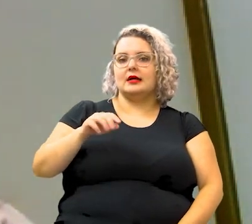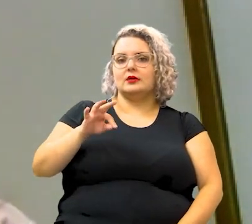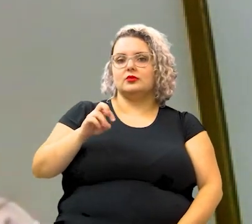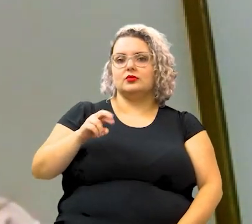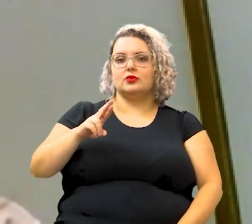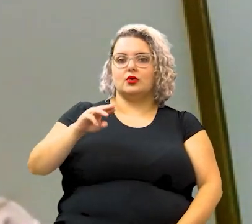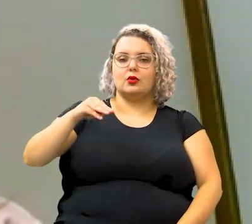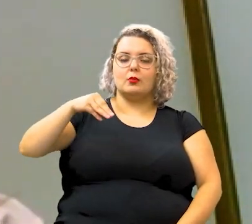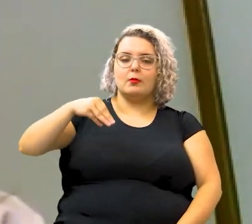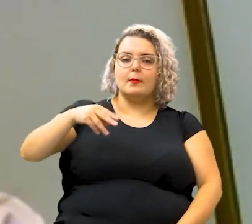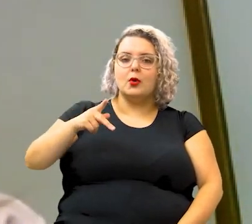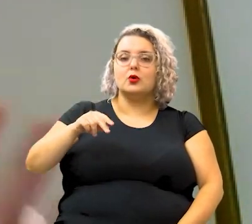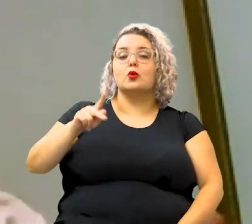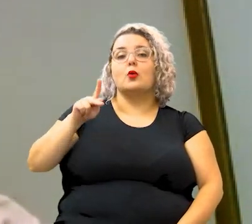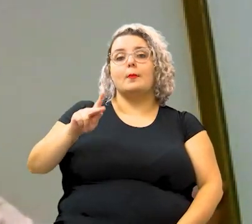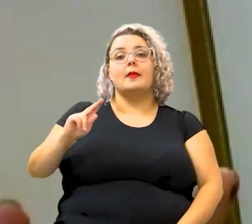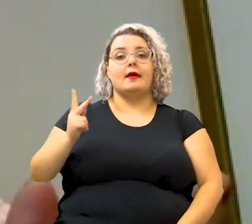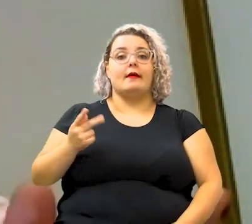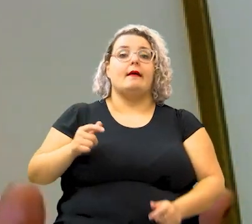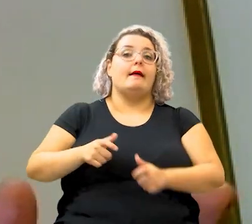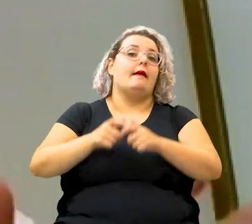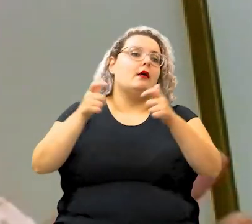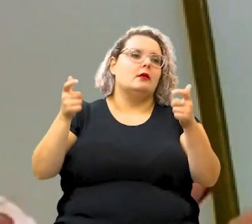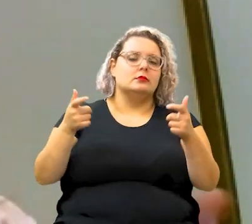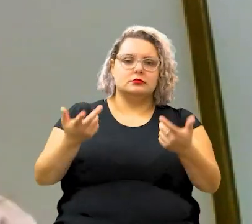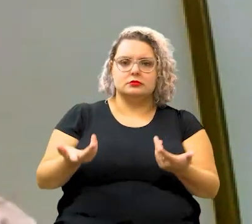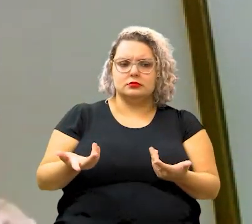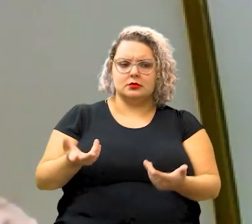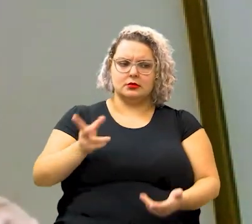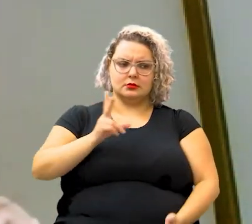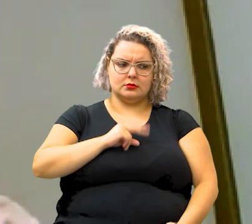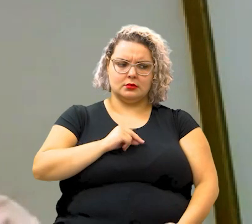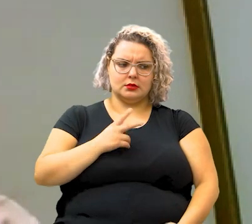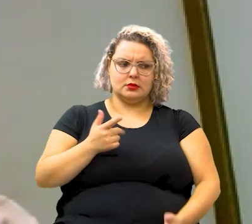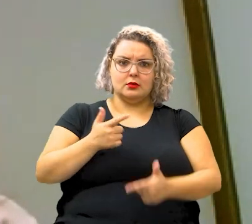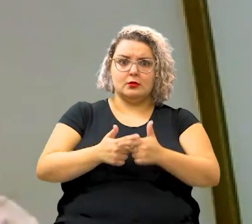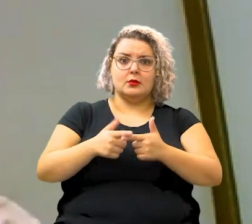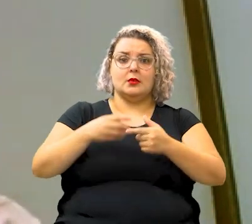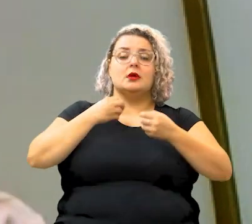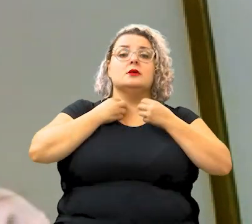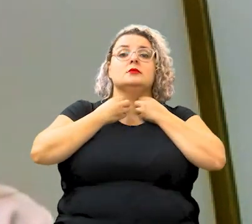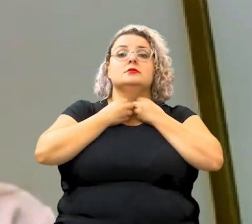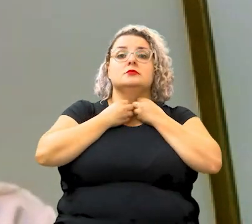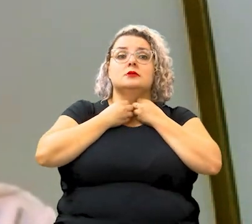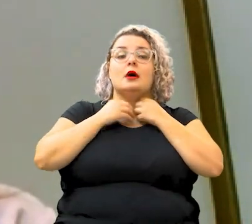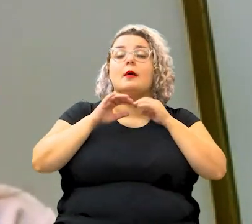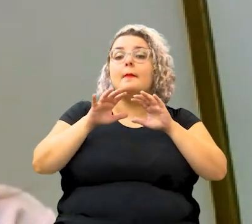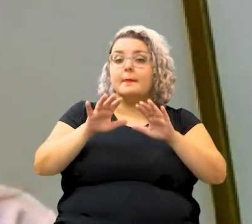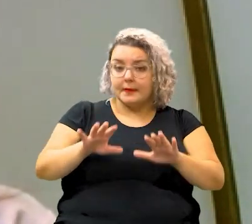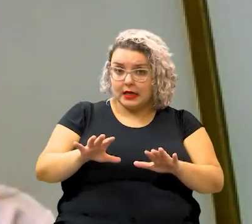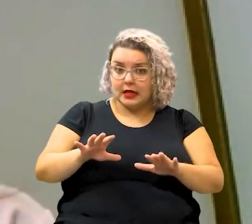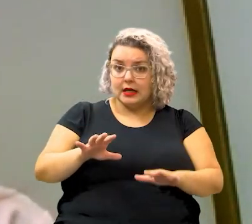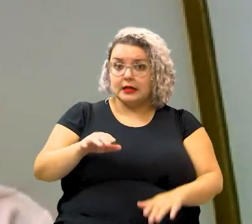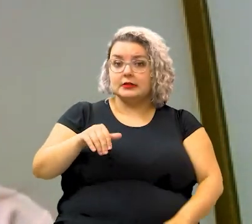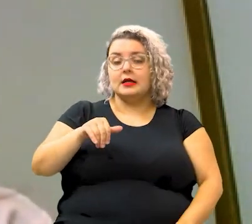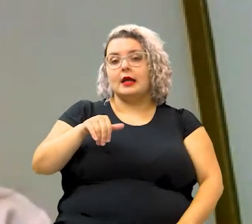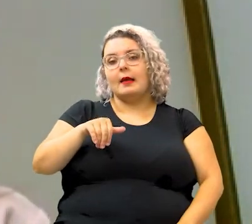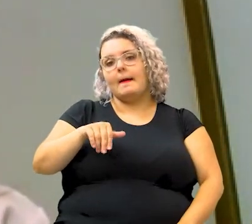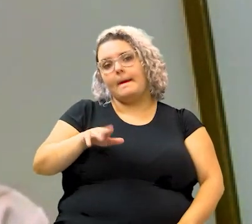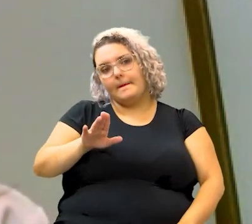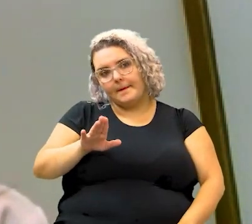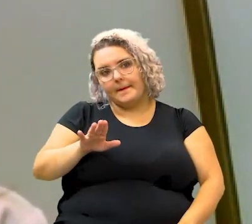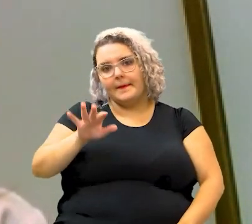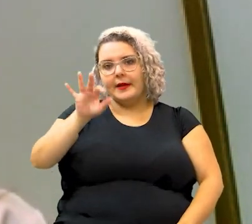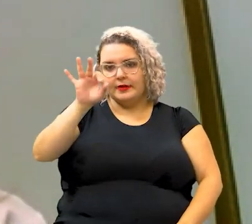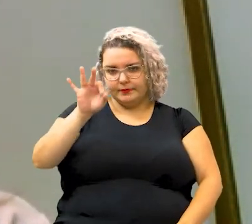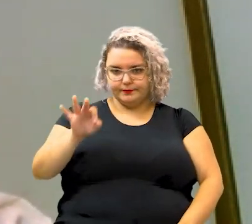PTH alto, né? E aí o paciente assusta, fala, meu Deus, estou com problema na paratireoide. Mas é muito mais